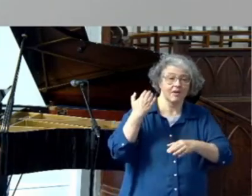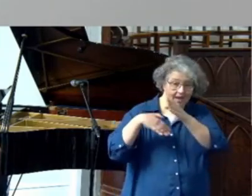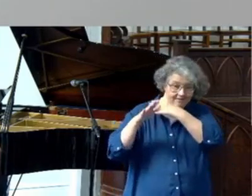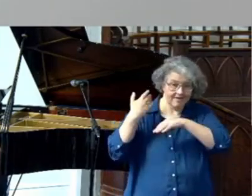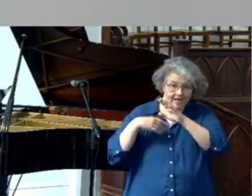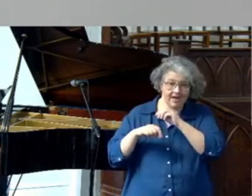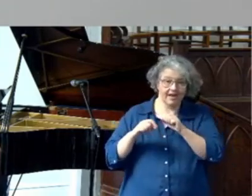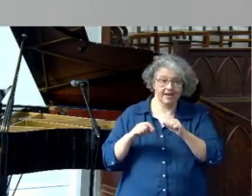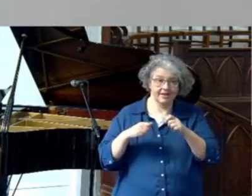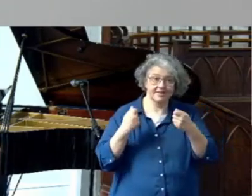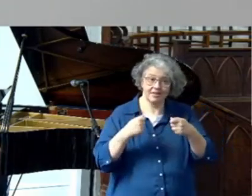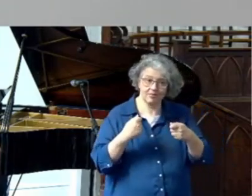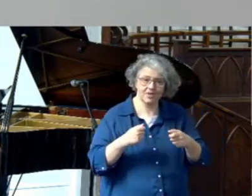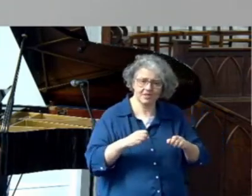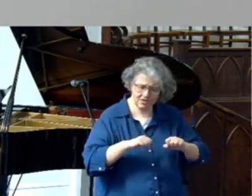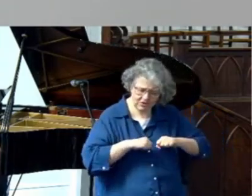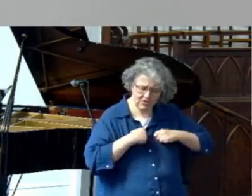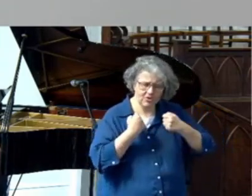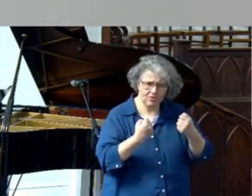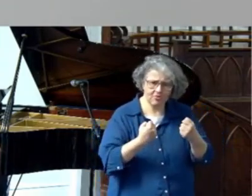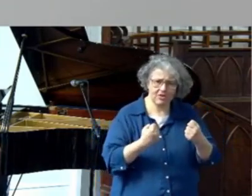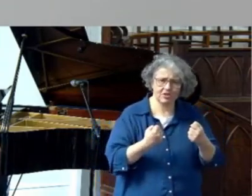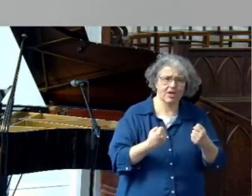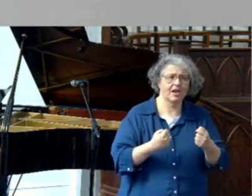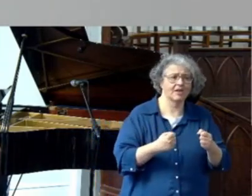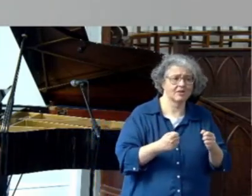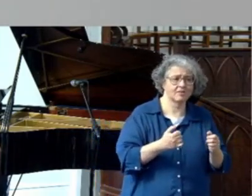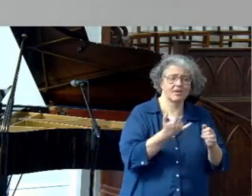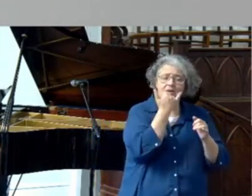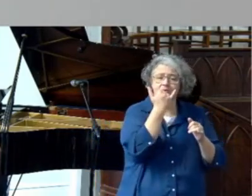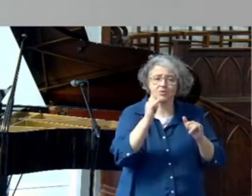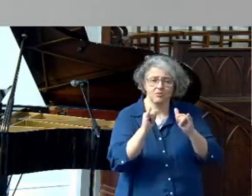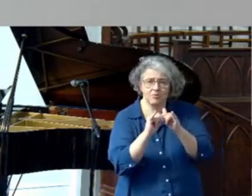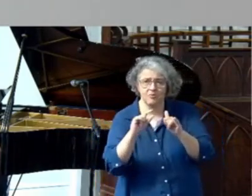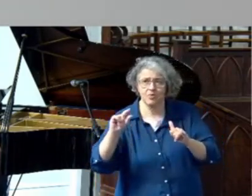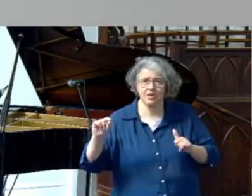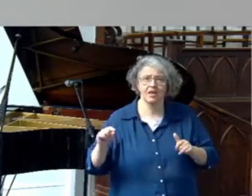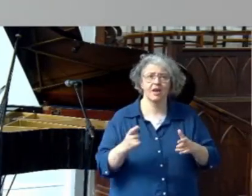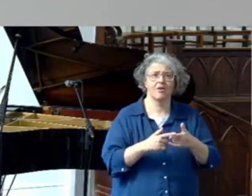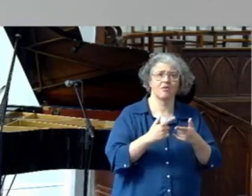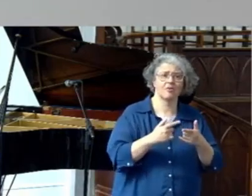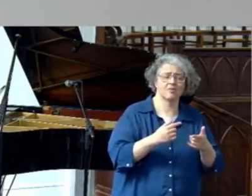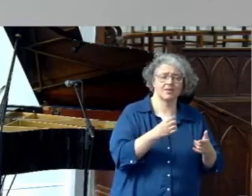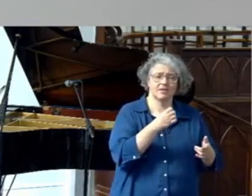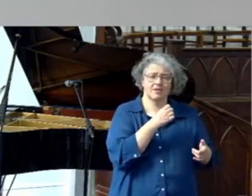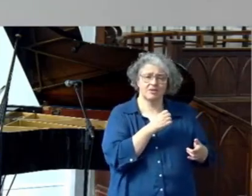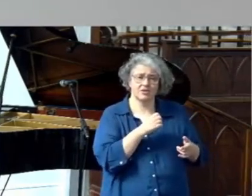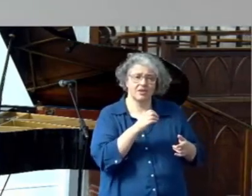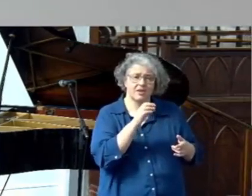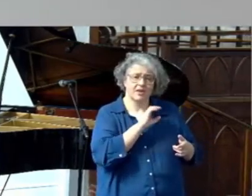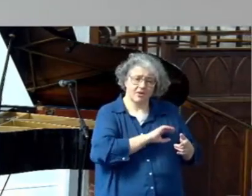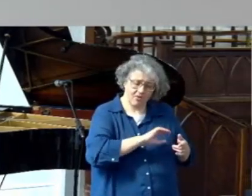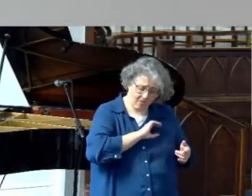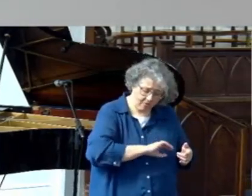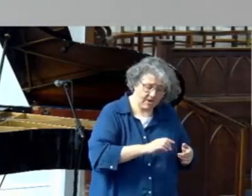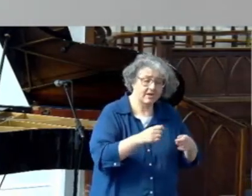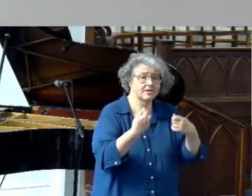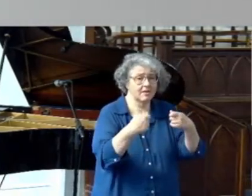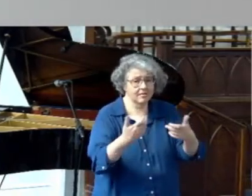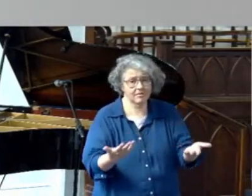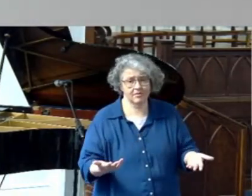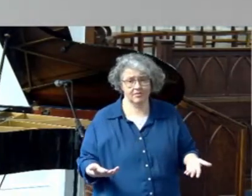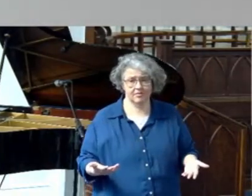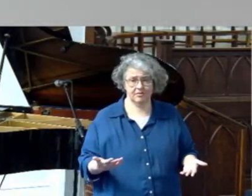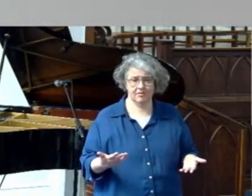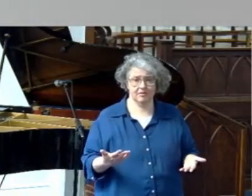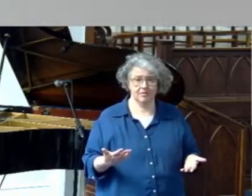de compaixão? O que ficou para trás que precisa de uma maneira mais piedosa no pensar? Irmãos, quem